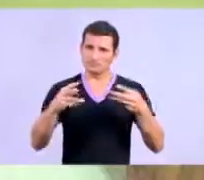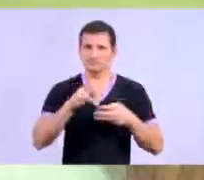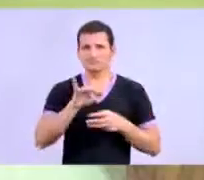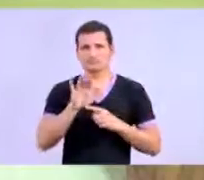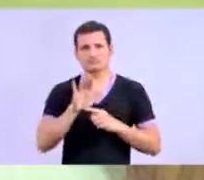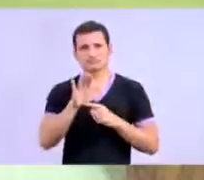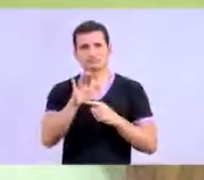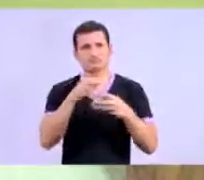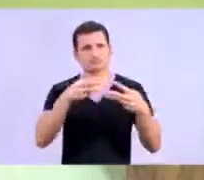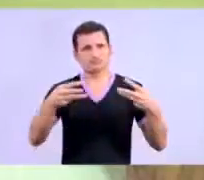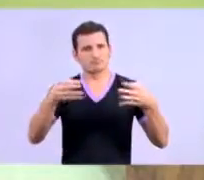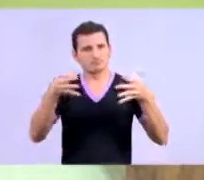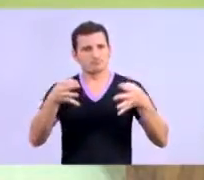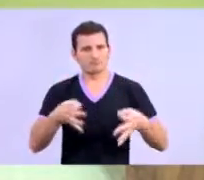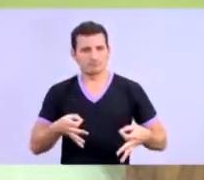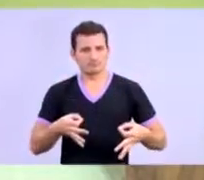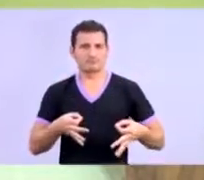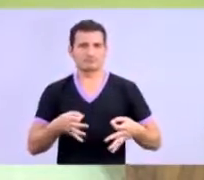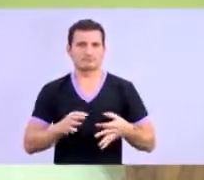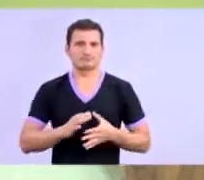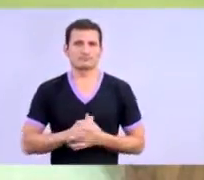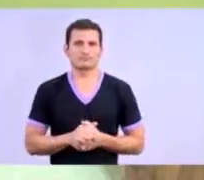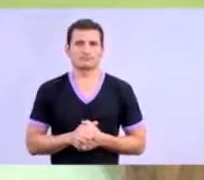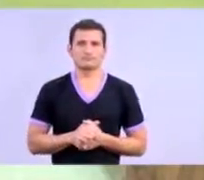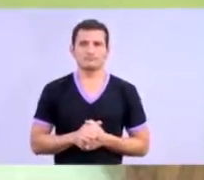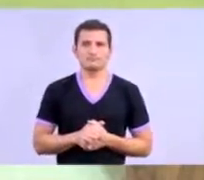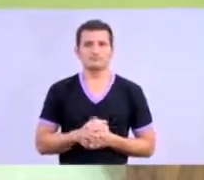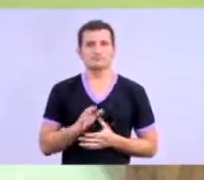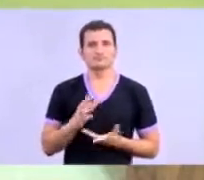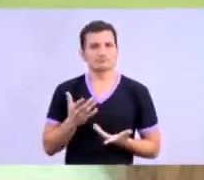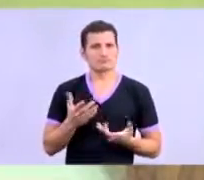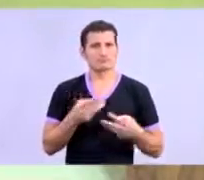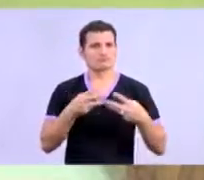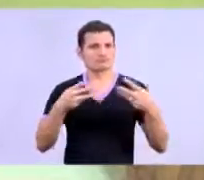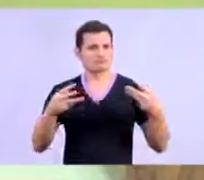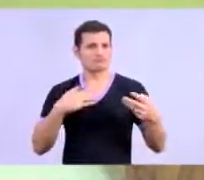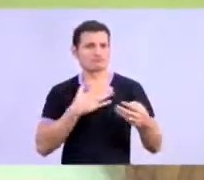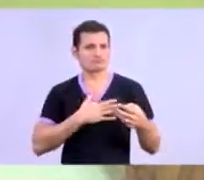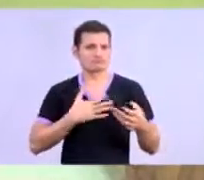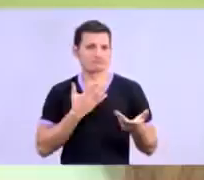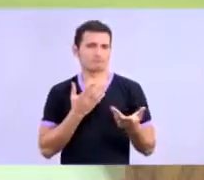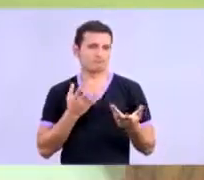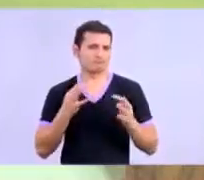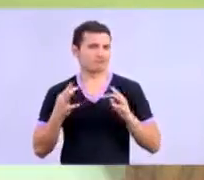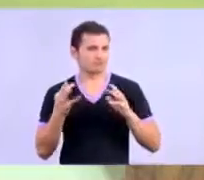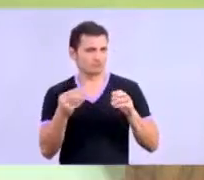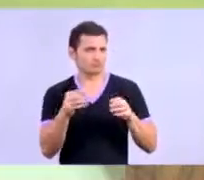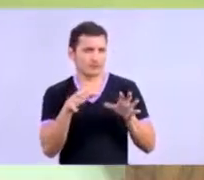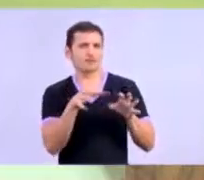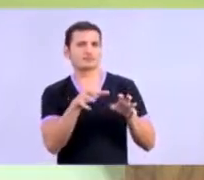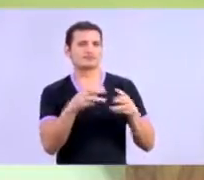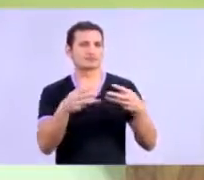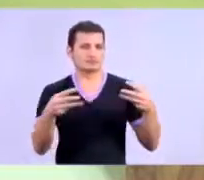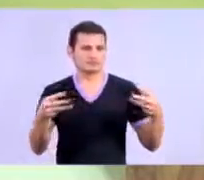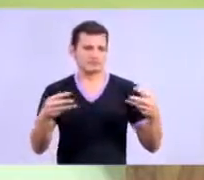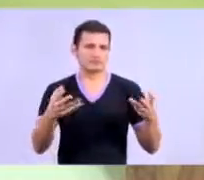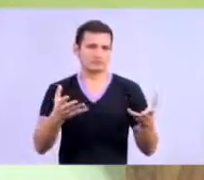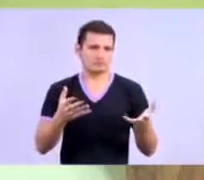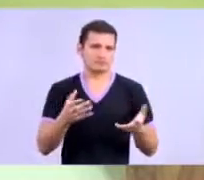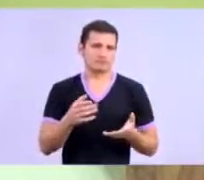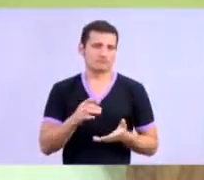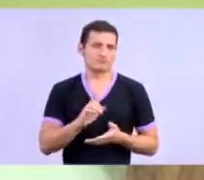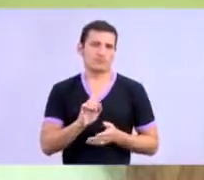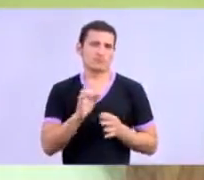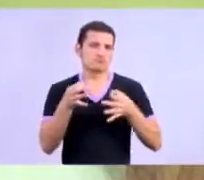ideal. Uma rede que, na realidade, nós gostaríamos que toda a rede fosse assim. A rede real, ela não vai ser tão perfeita,